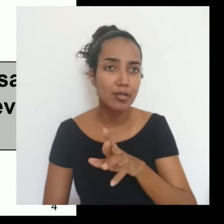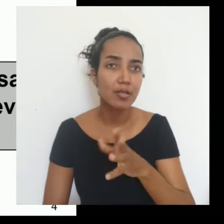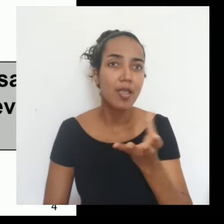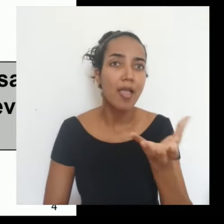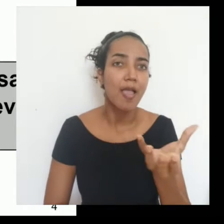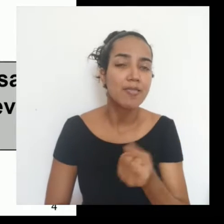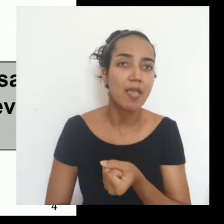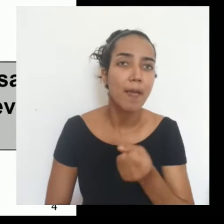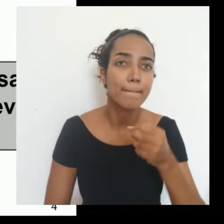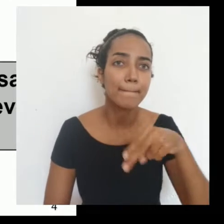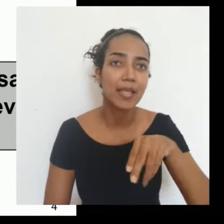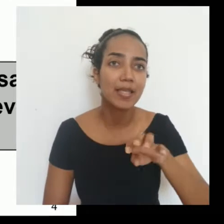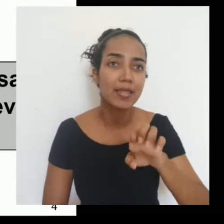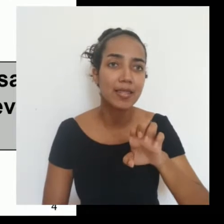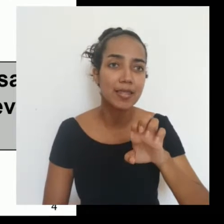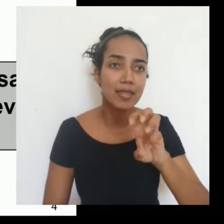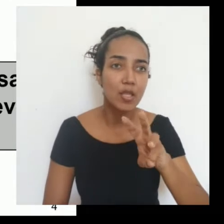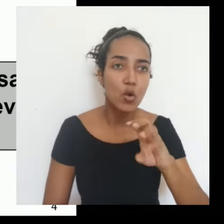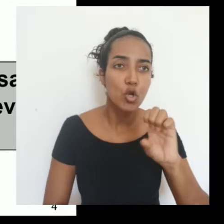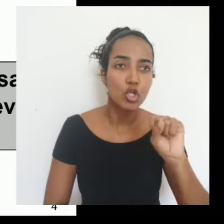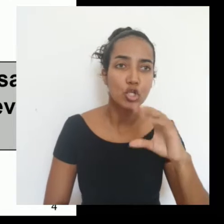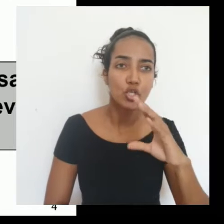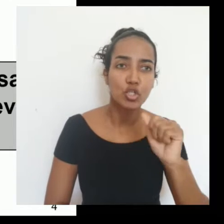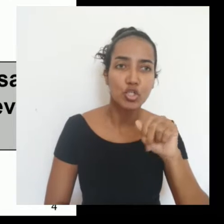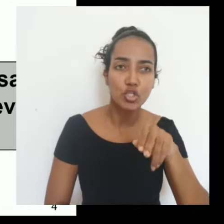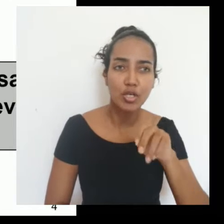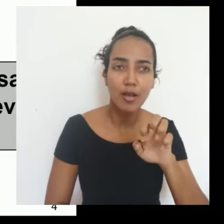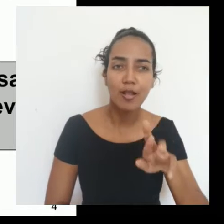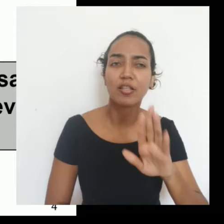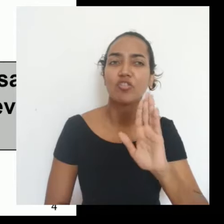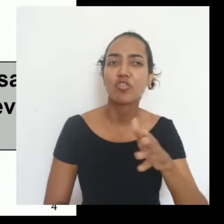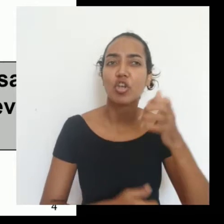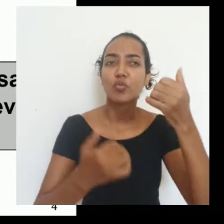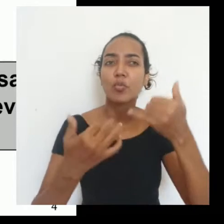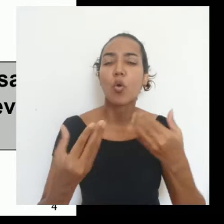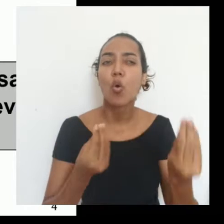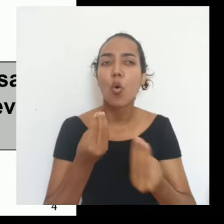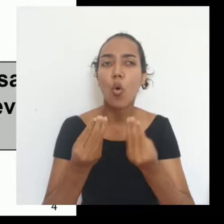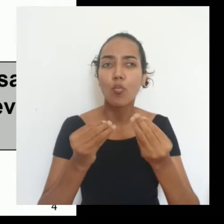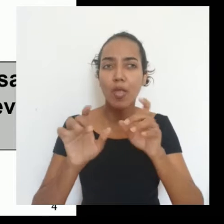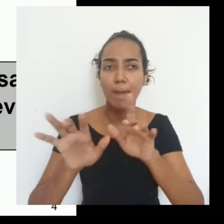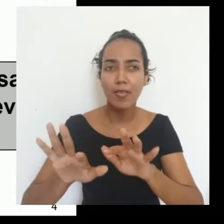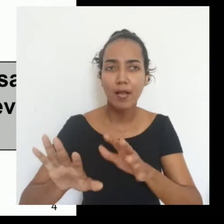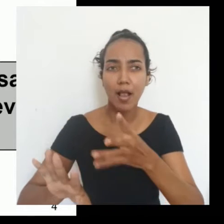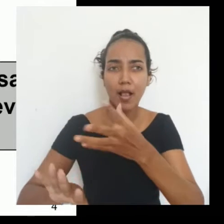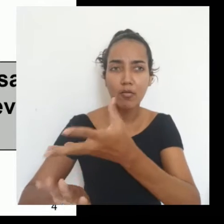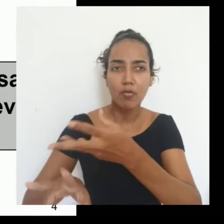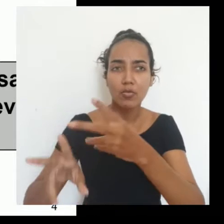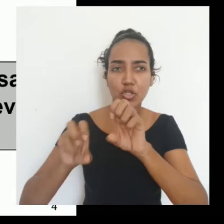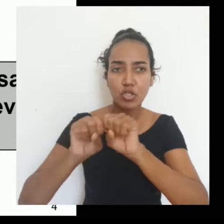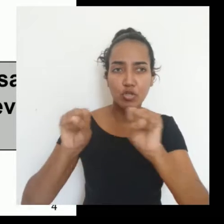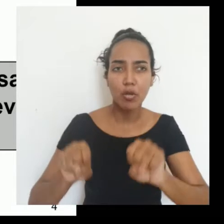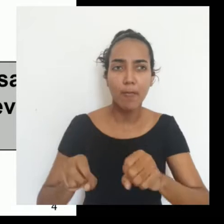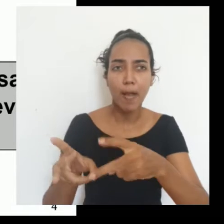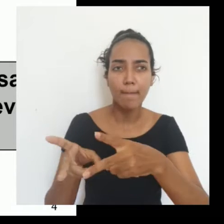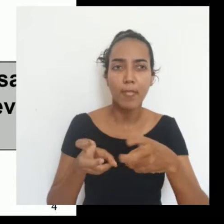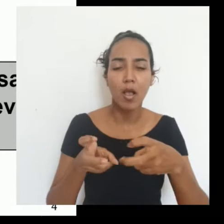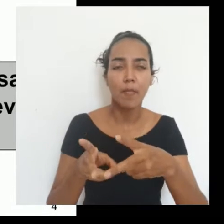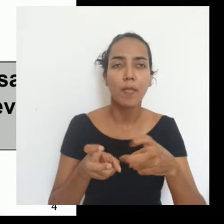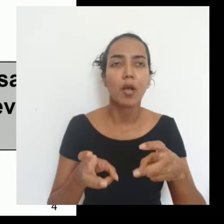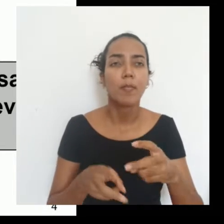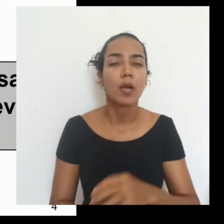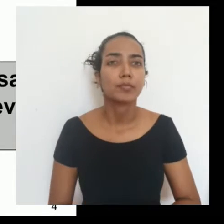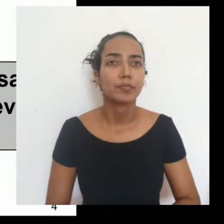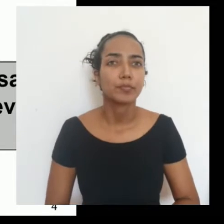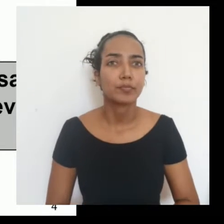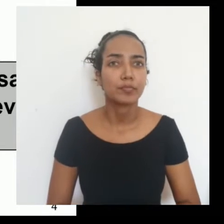scanner para capturar dados do teclado. Passando como parâmetro aqui system.in. Int soma recebe 0.